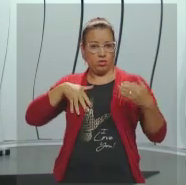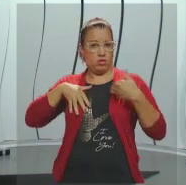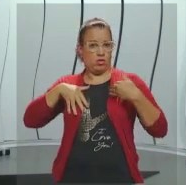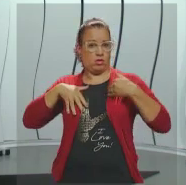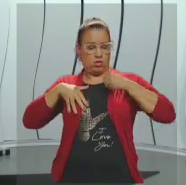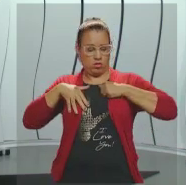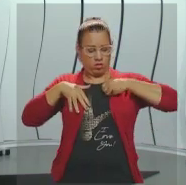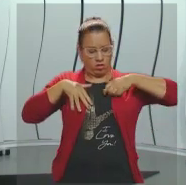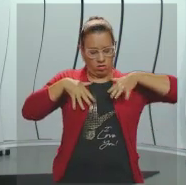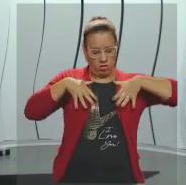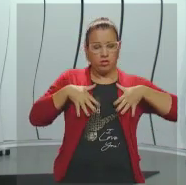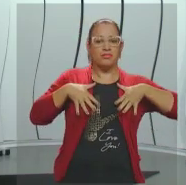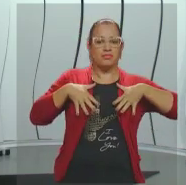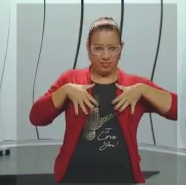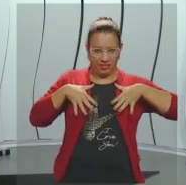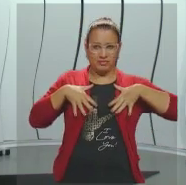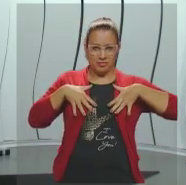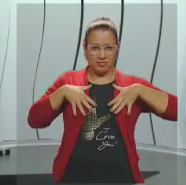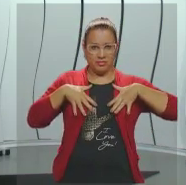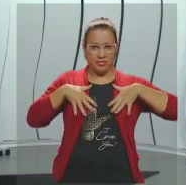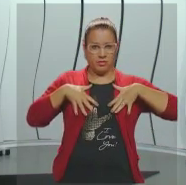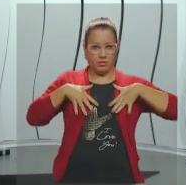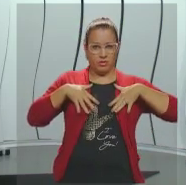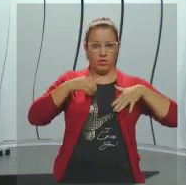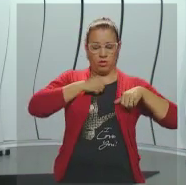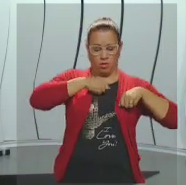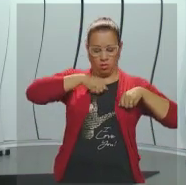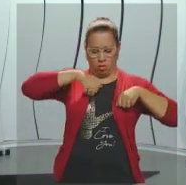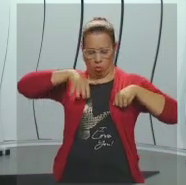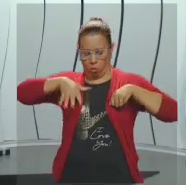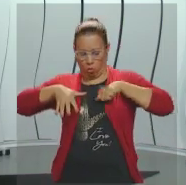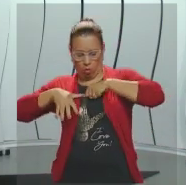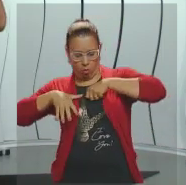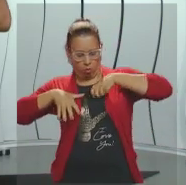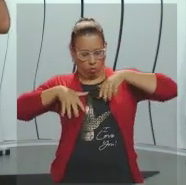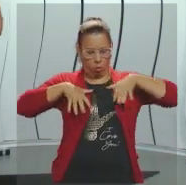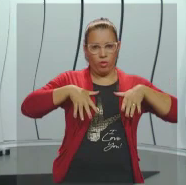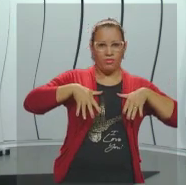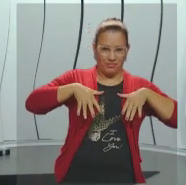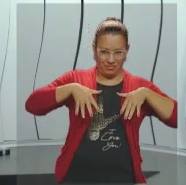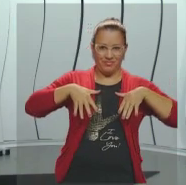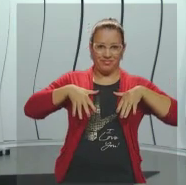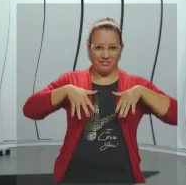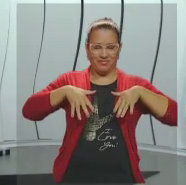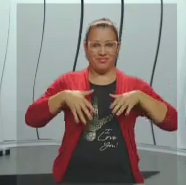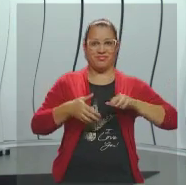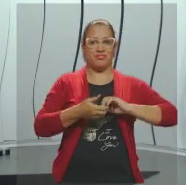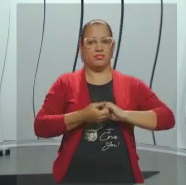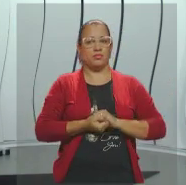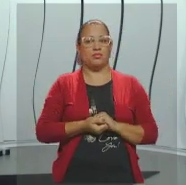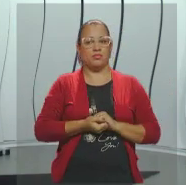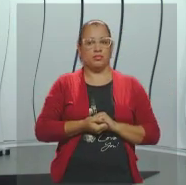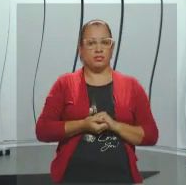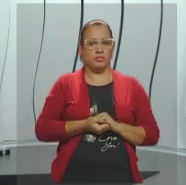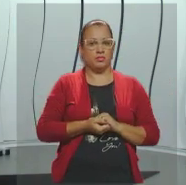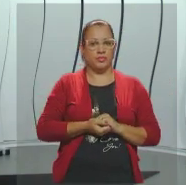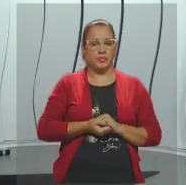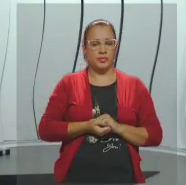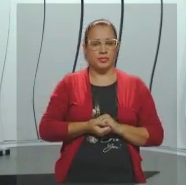esses brônquios, então, um vai entrar no pulmão direito e outro no pulmão esquerdo.